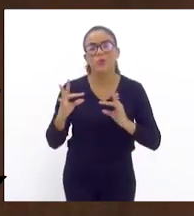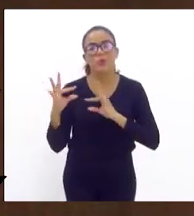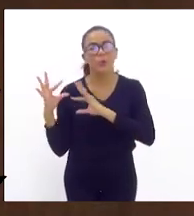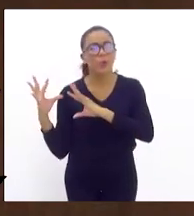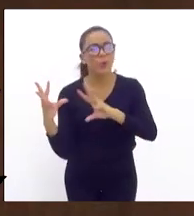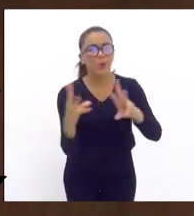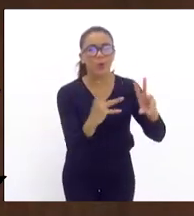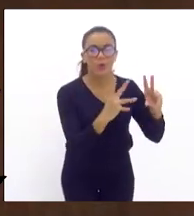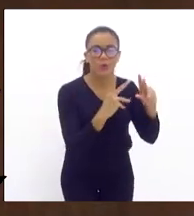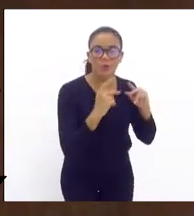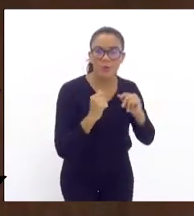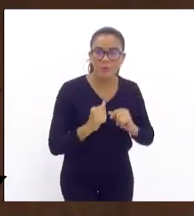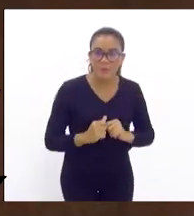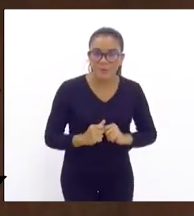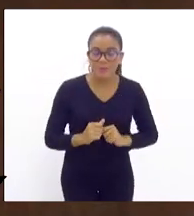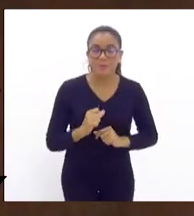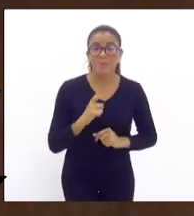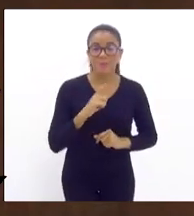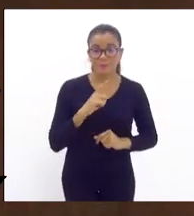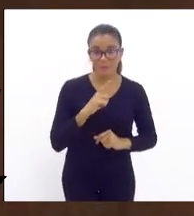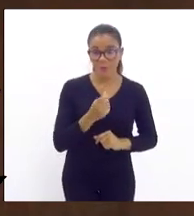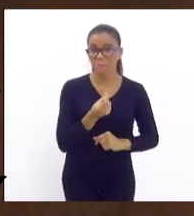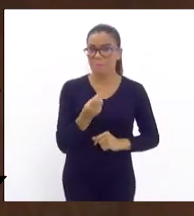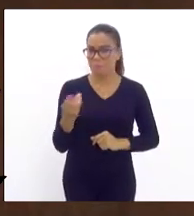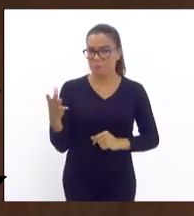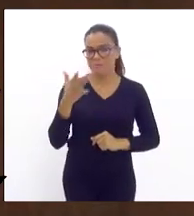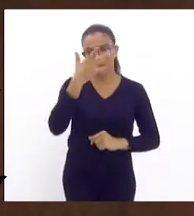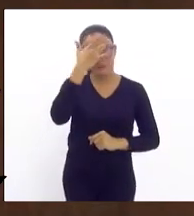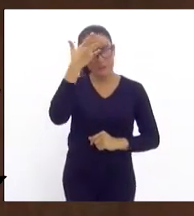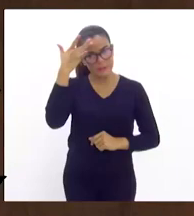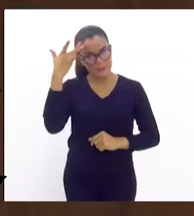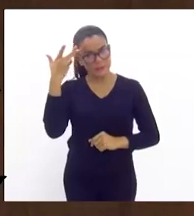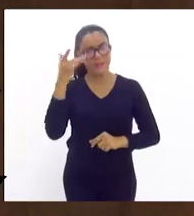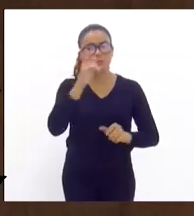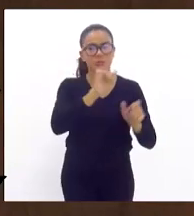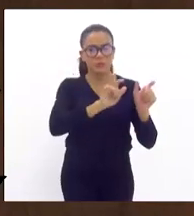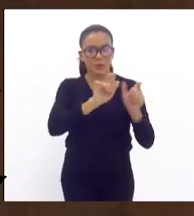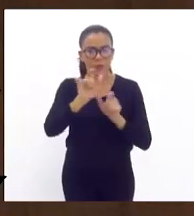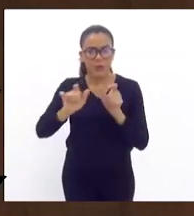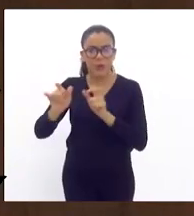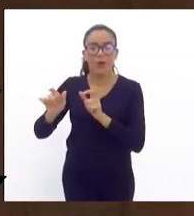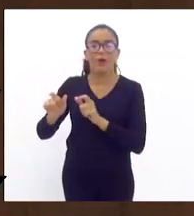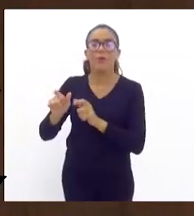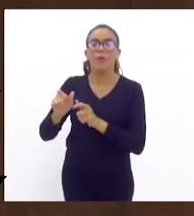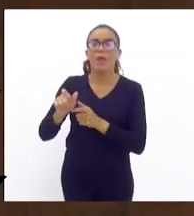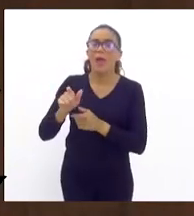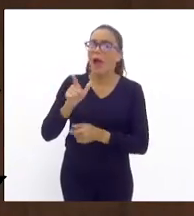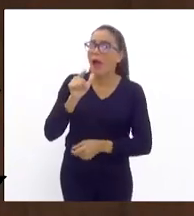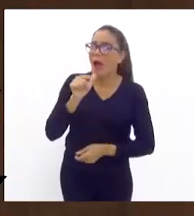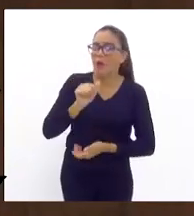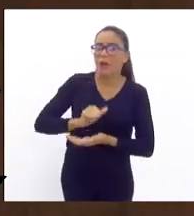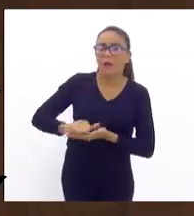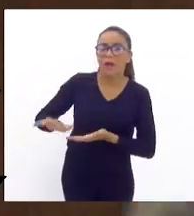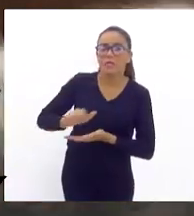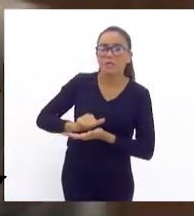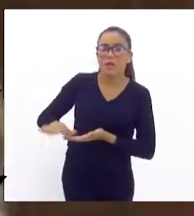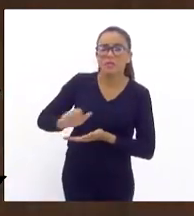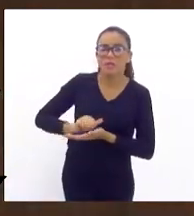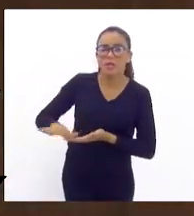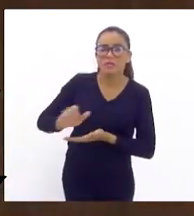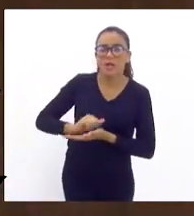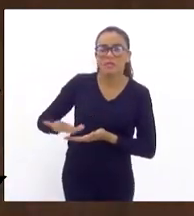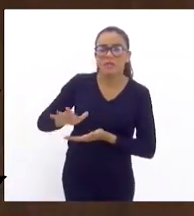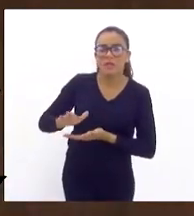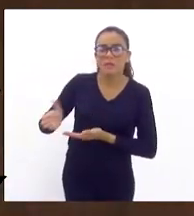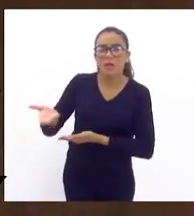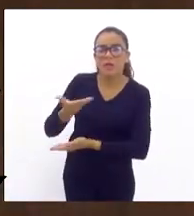recebendo agora. Tem muita gente que continua gastando a mesma água, só que há uma troca